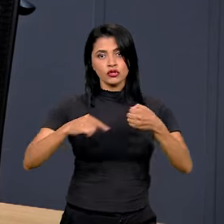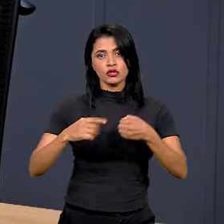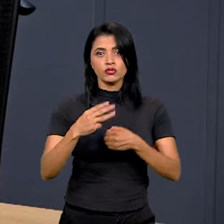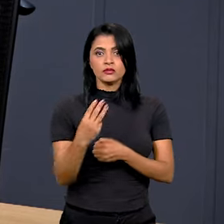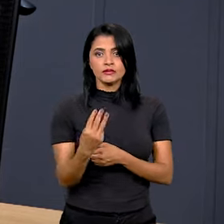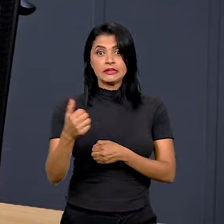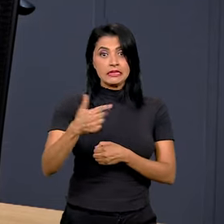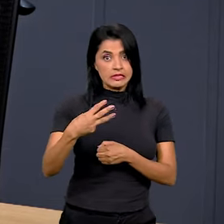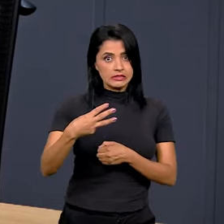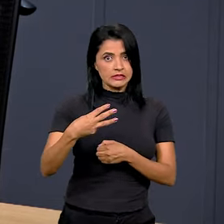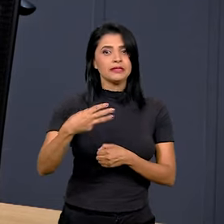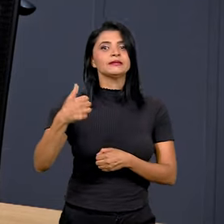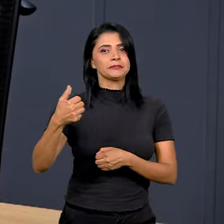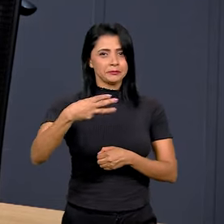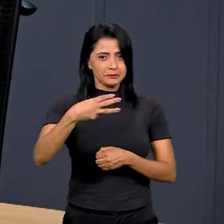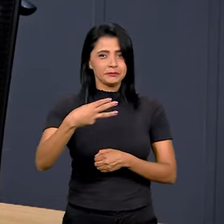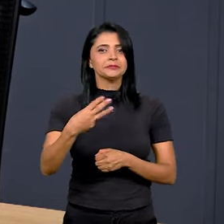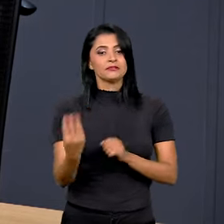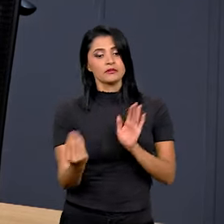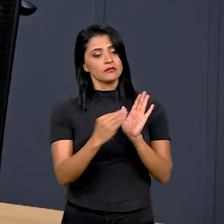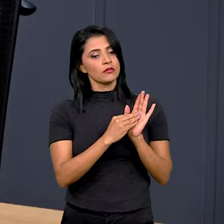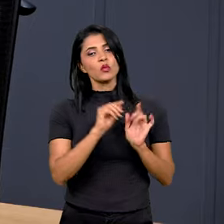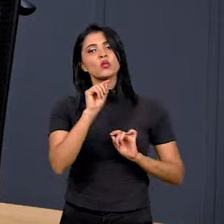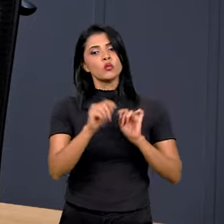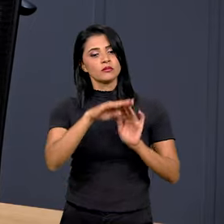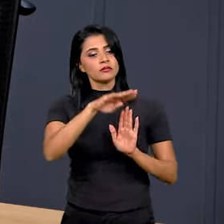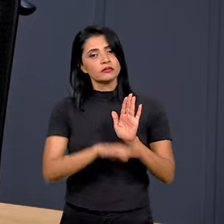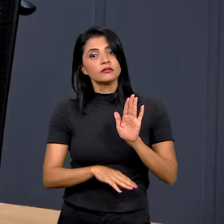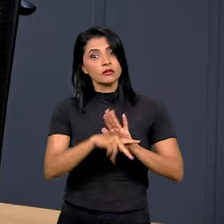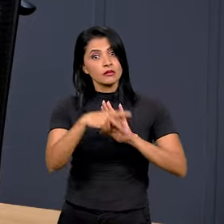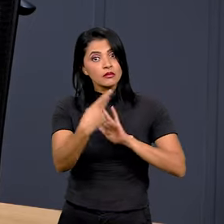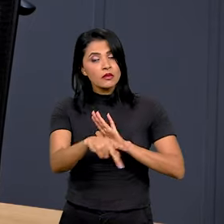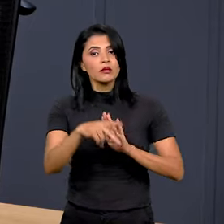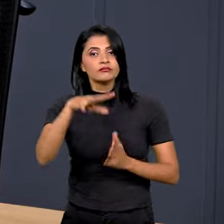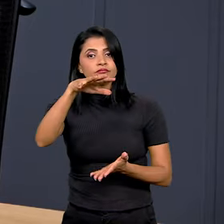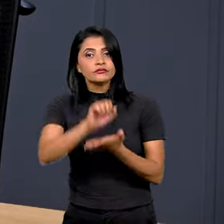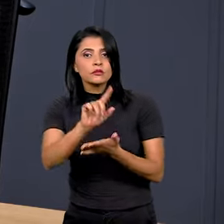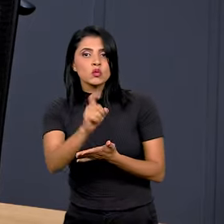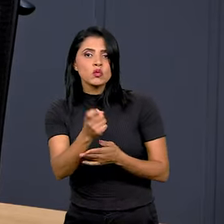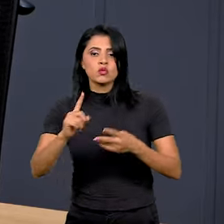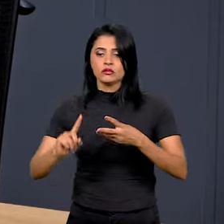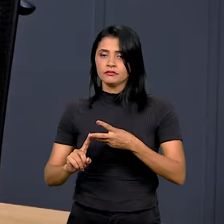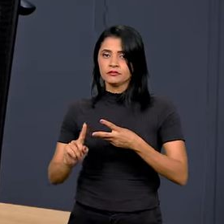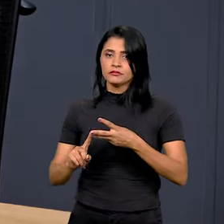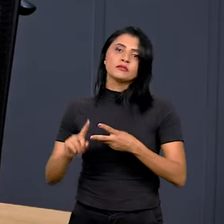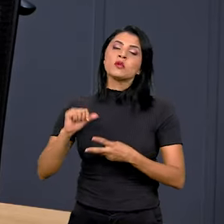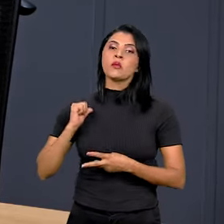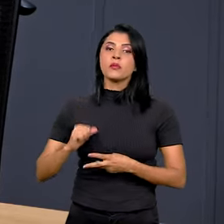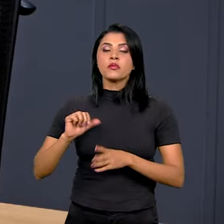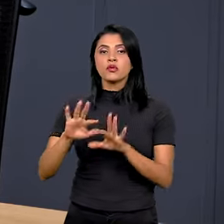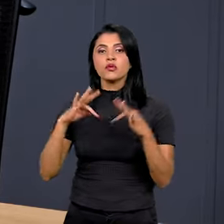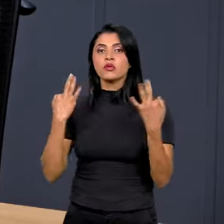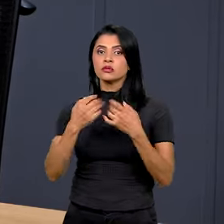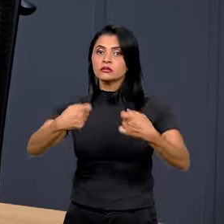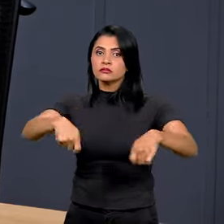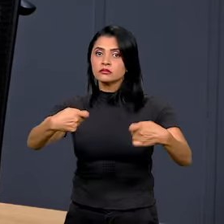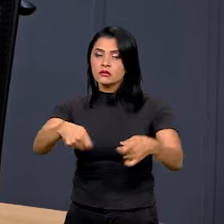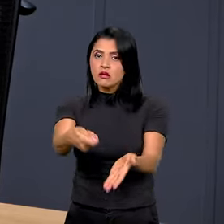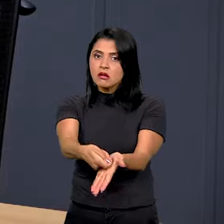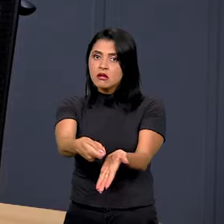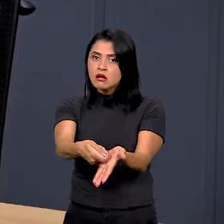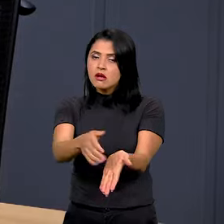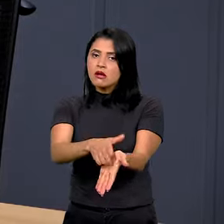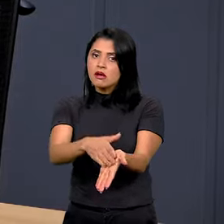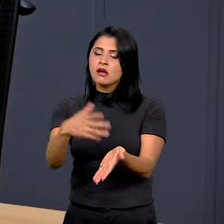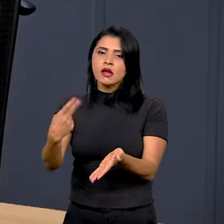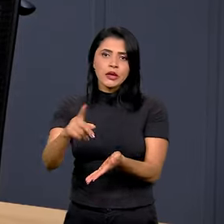Artigo 13 da Lei que ela coloca uma con de que os programas sociais que o cadastro único e o bolsa família é uma necessidade uma